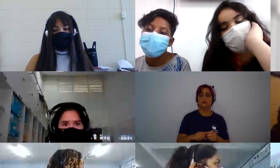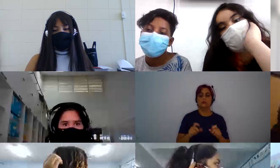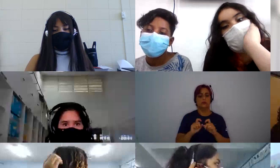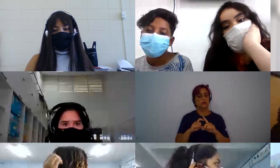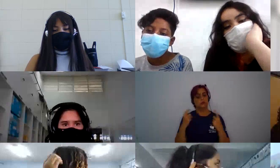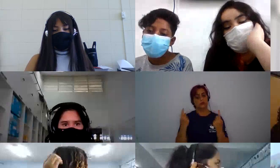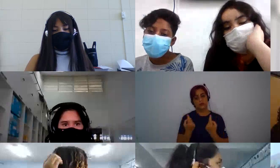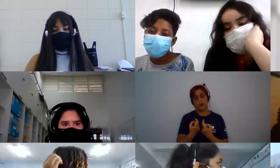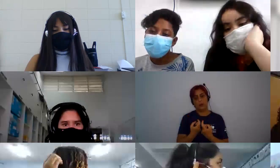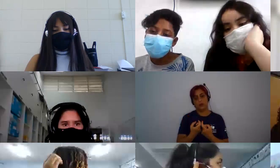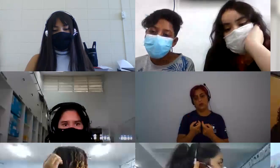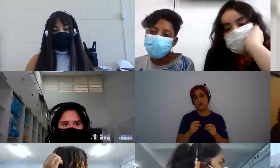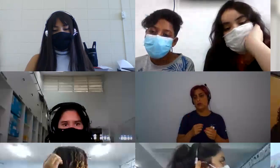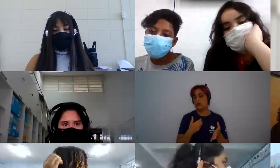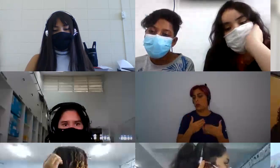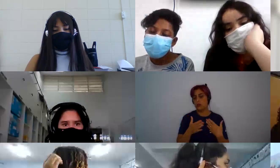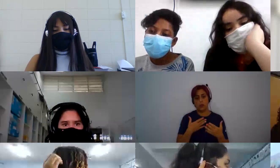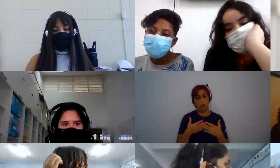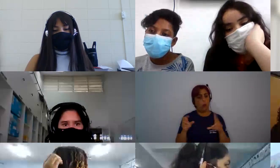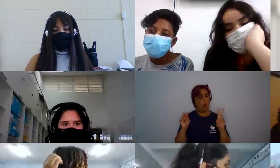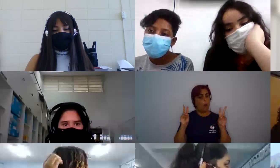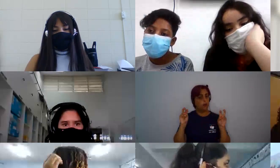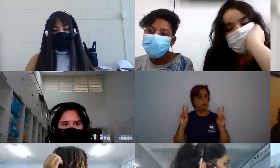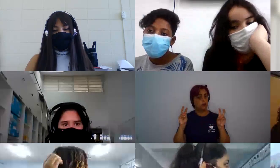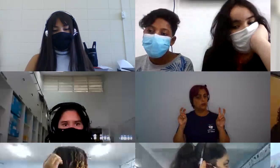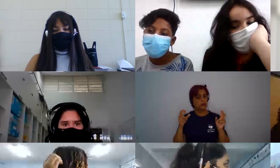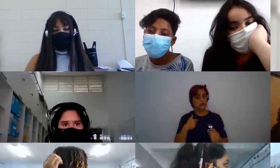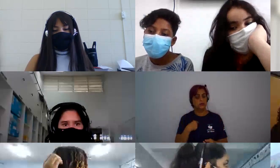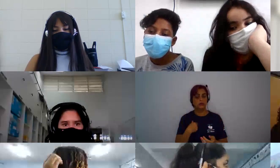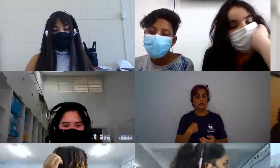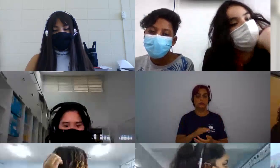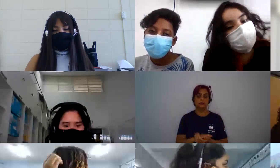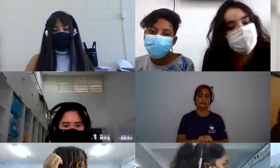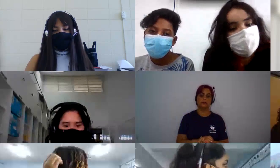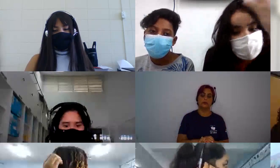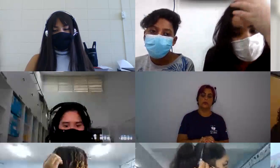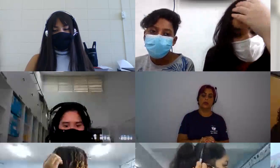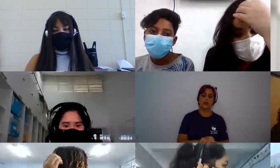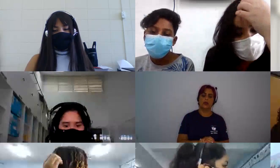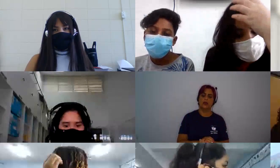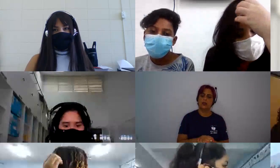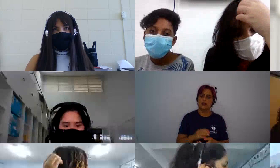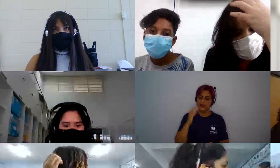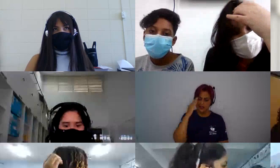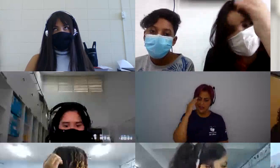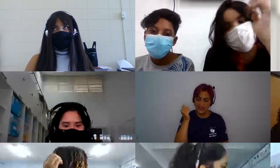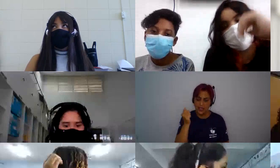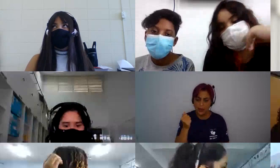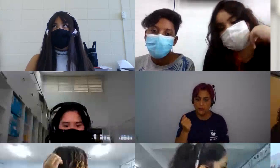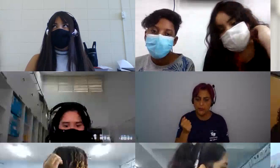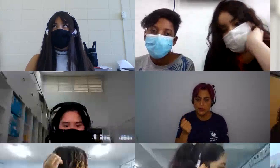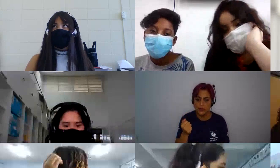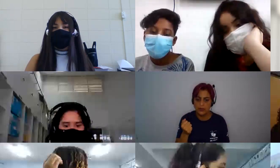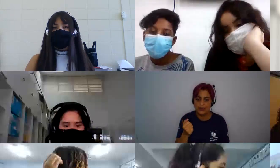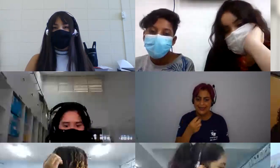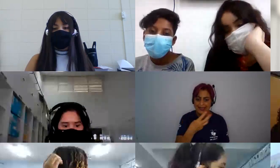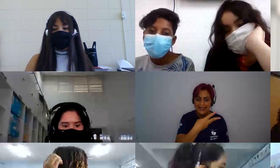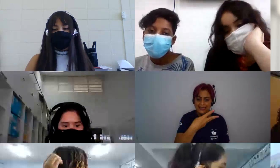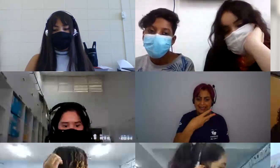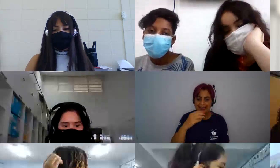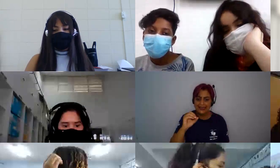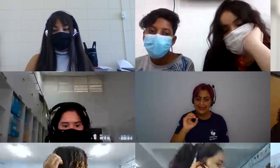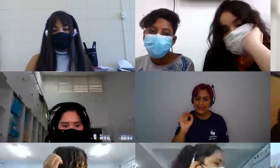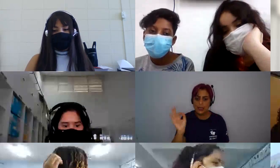com sexualidade, que são esses que eu estou conversando com vocês nessa tarde. Sabe qual foi o resultado do trabalho? 30%